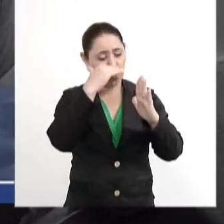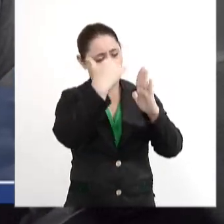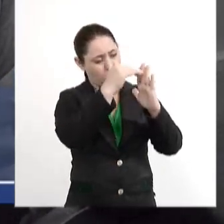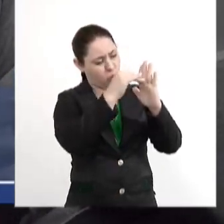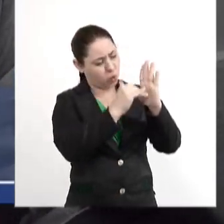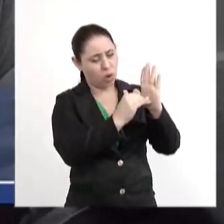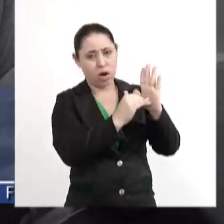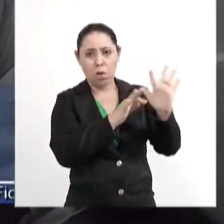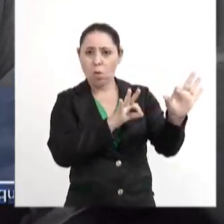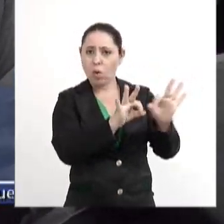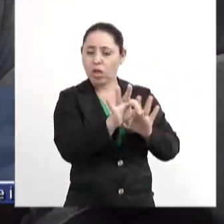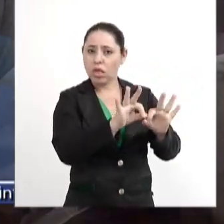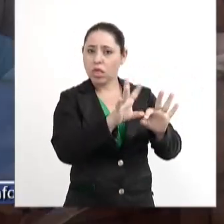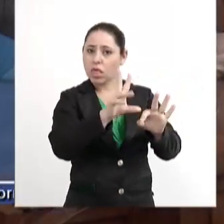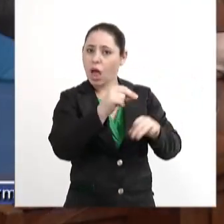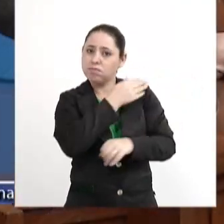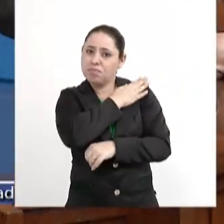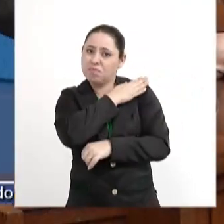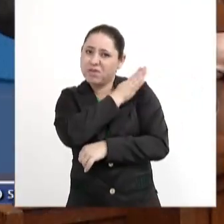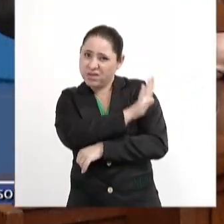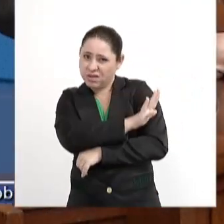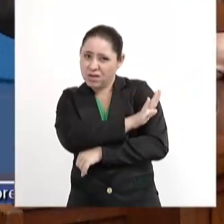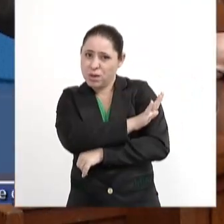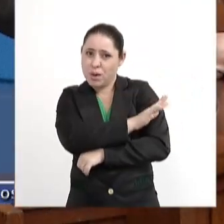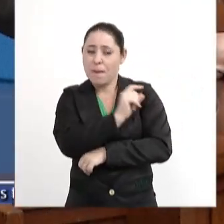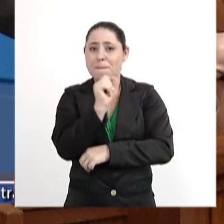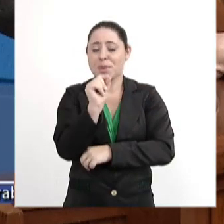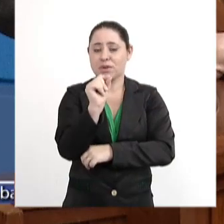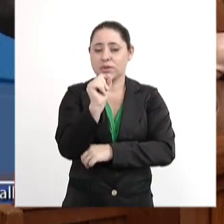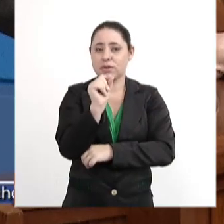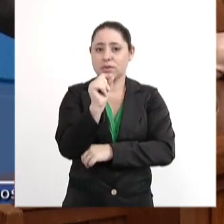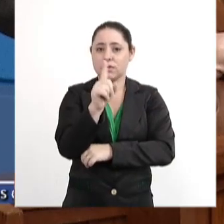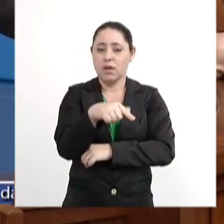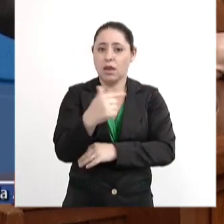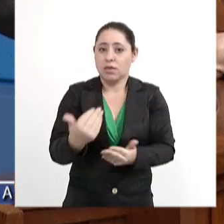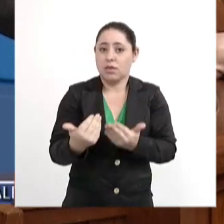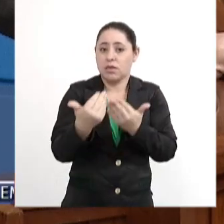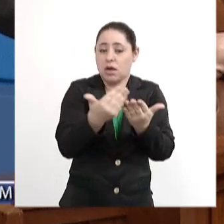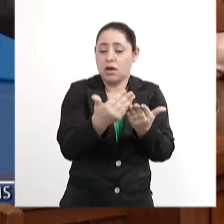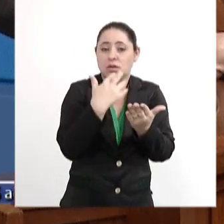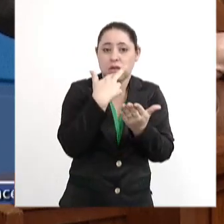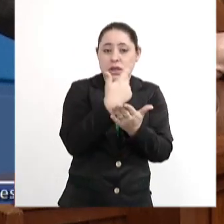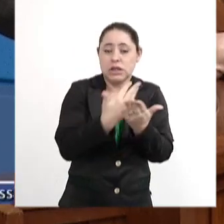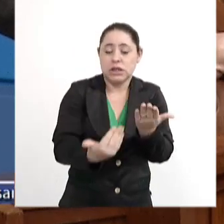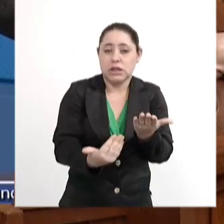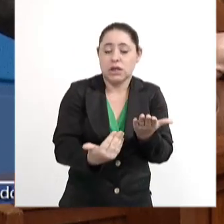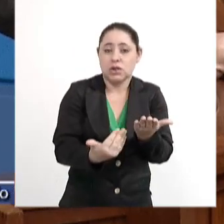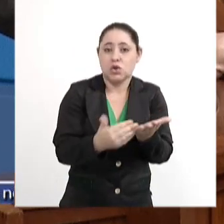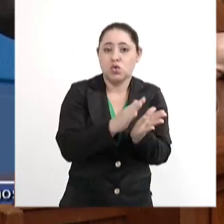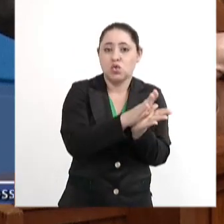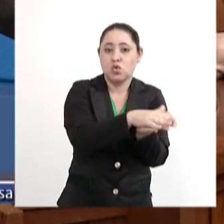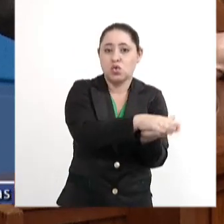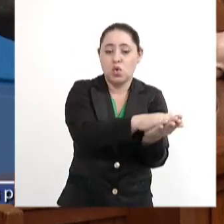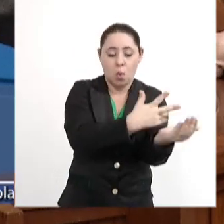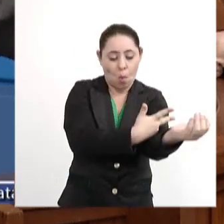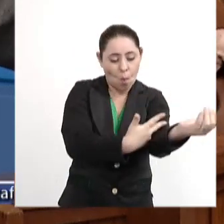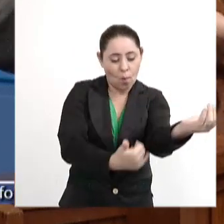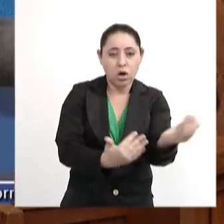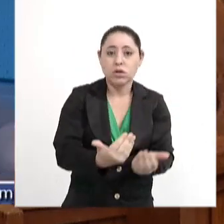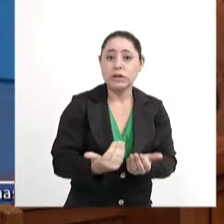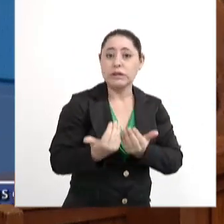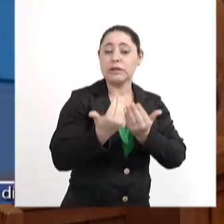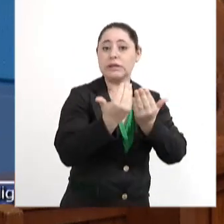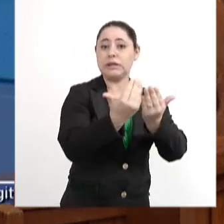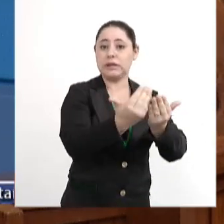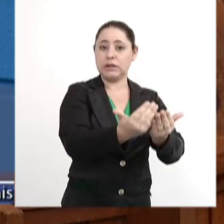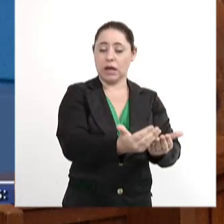mecanismos não discriminatórios para a doação de sangue, que significa